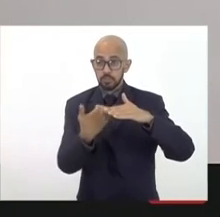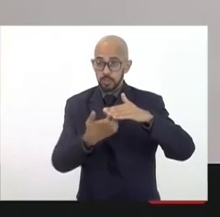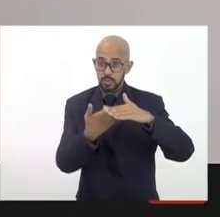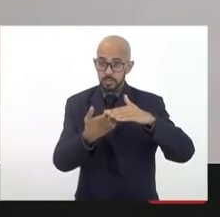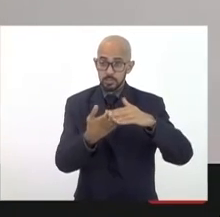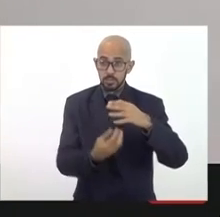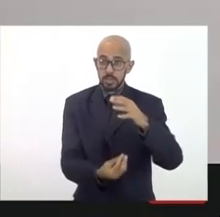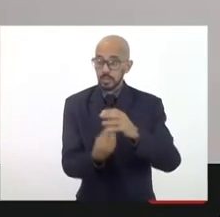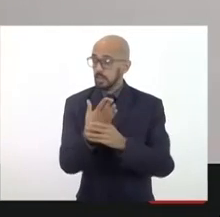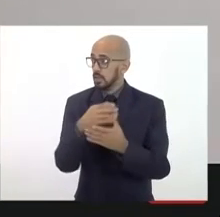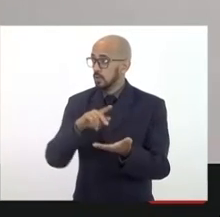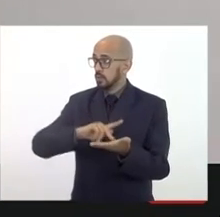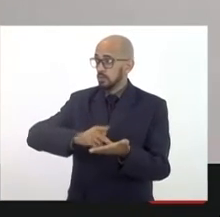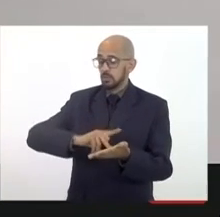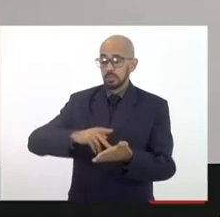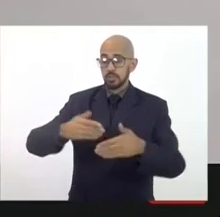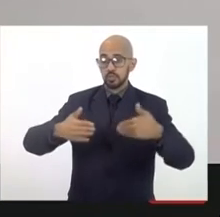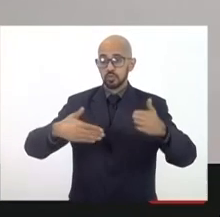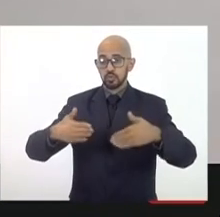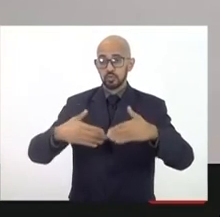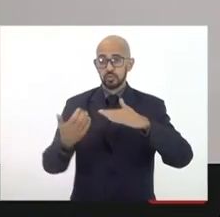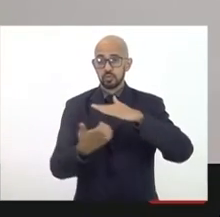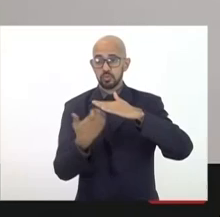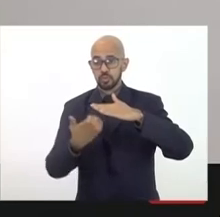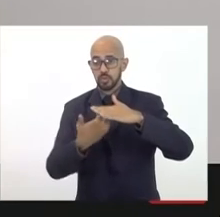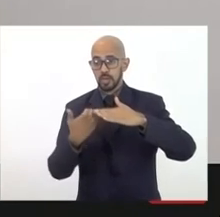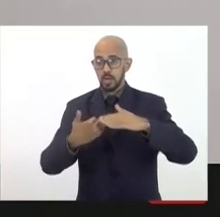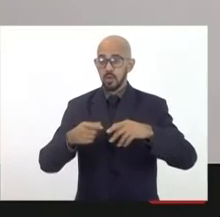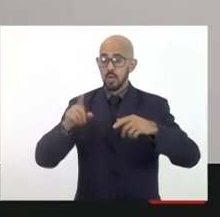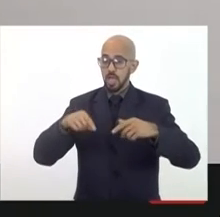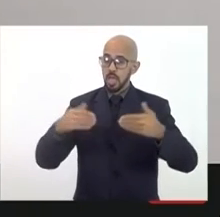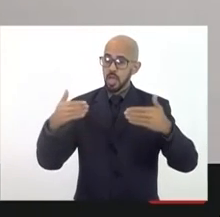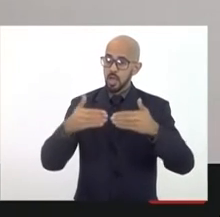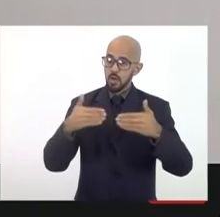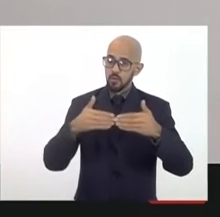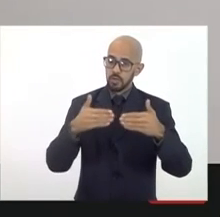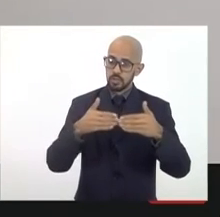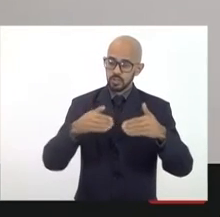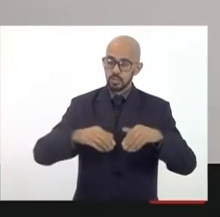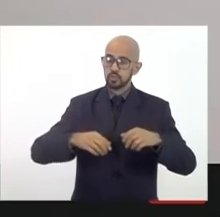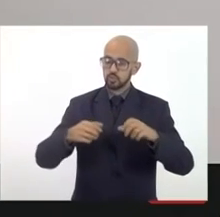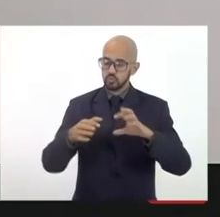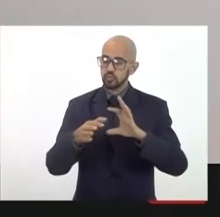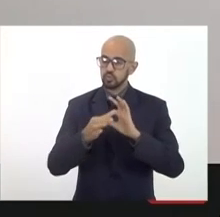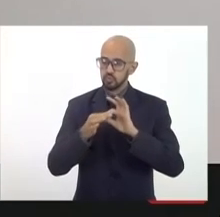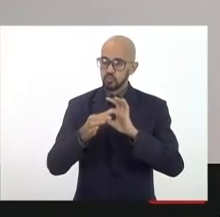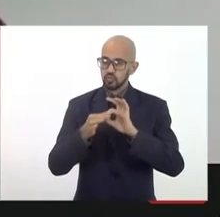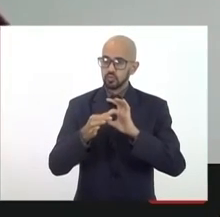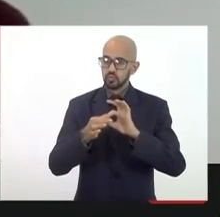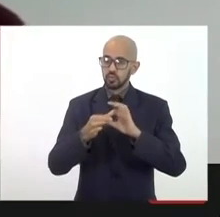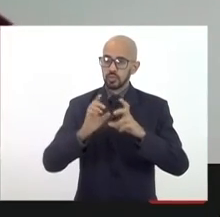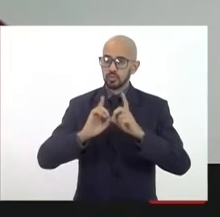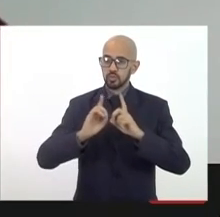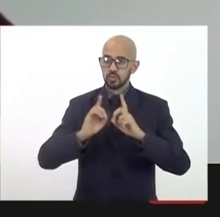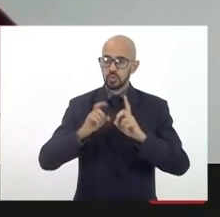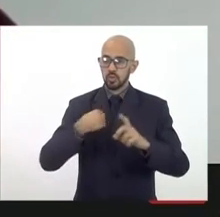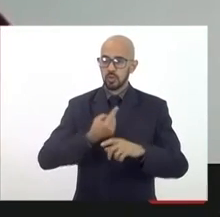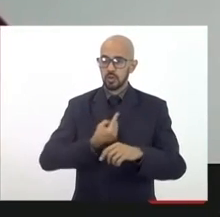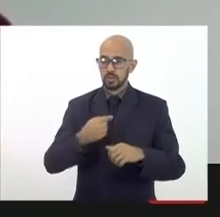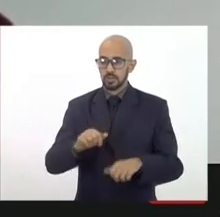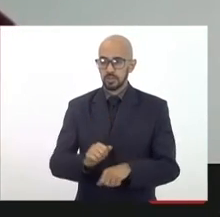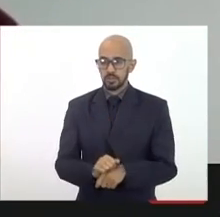criar condomínios industriais. Isso acho que é totalmente convergente, sinérgico com essa discussão que a gente tem hoje. É